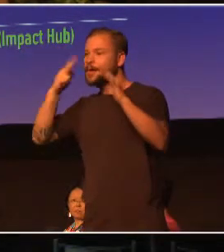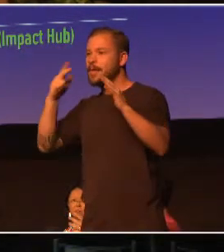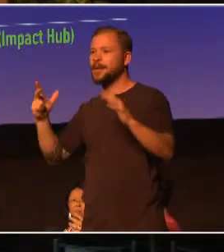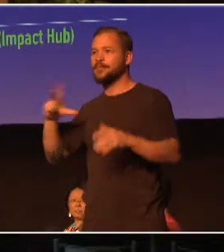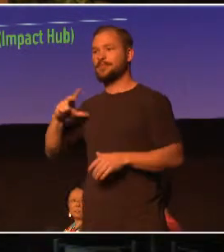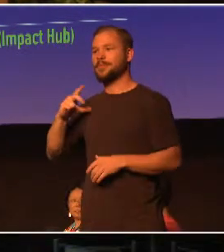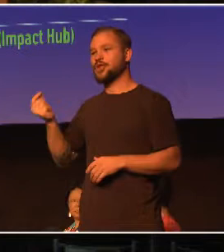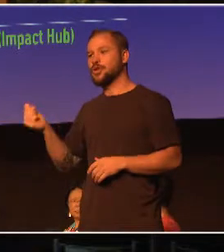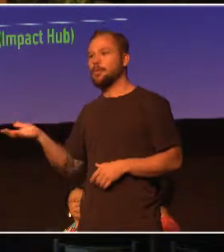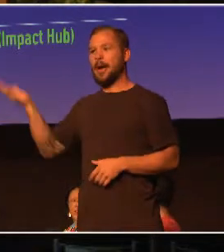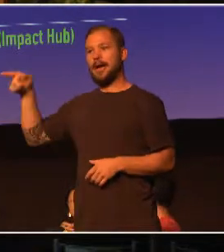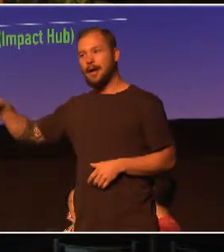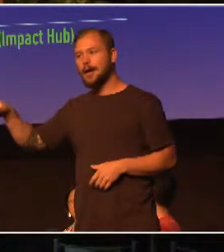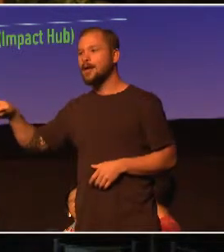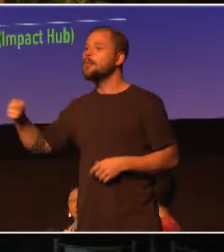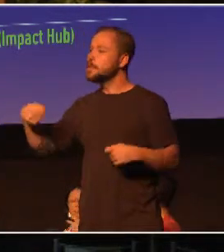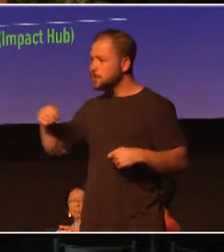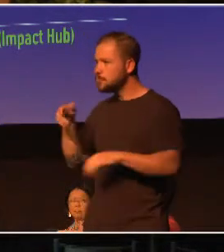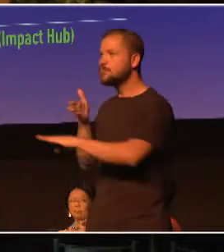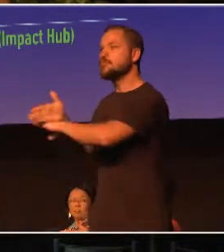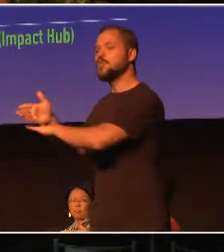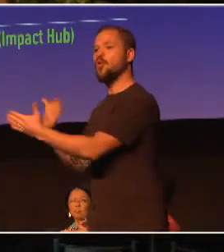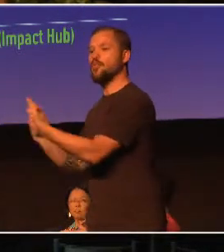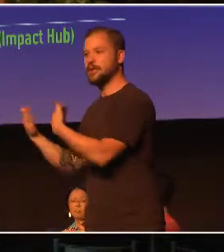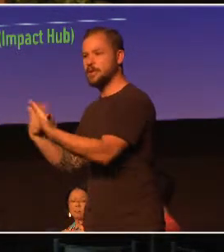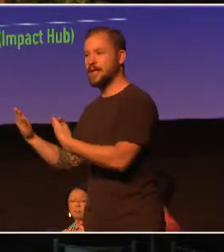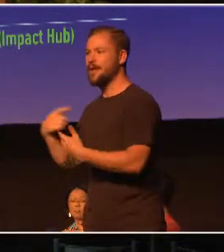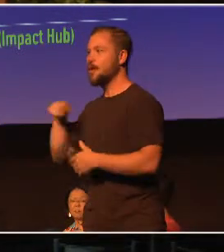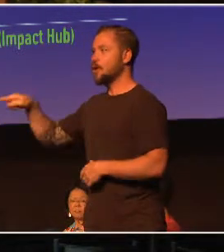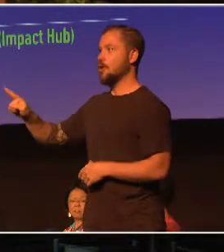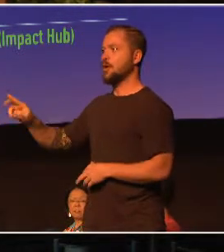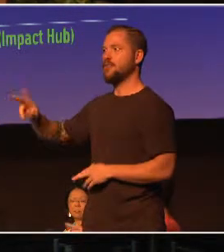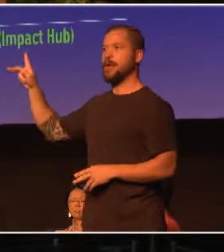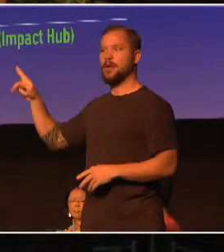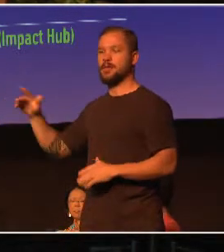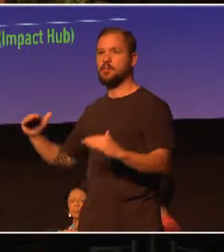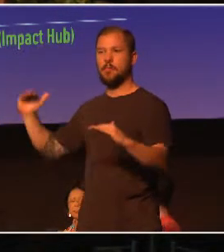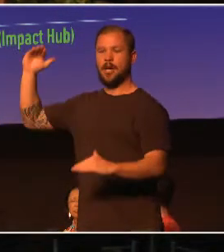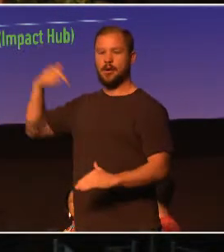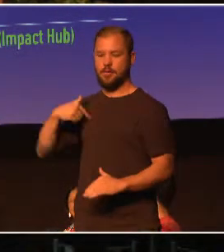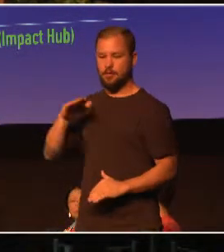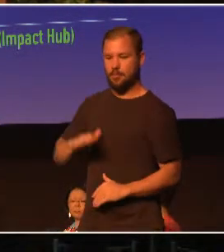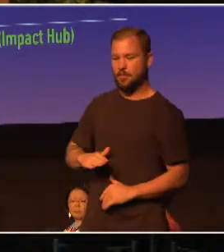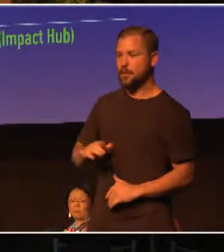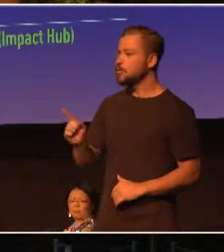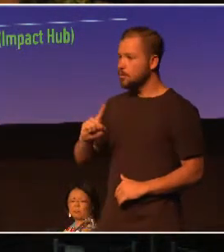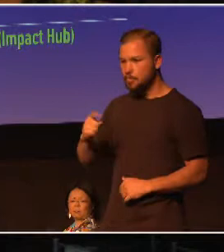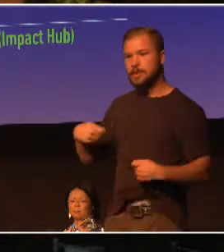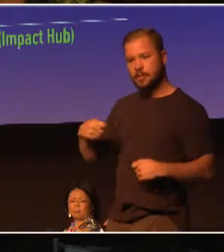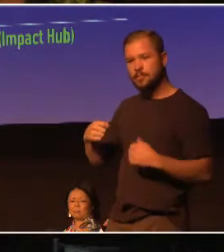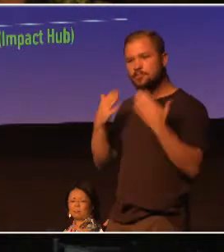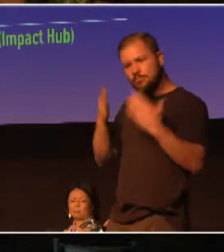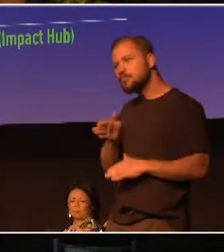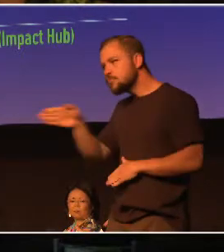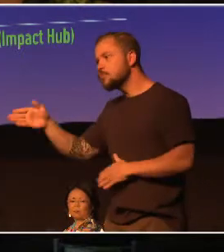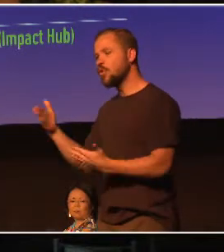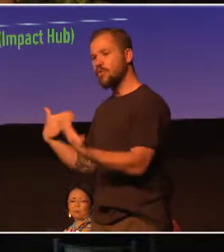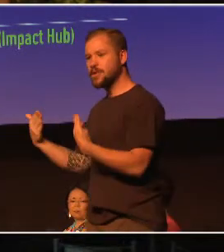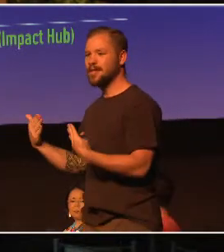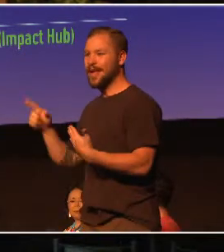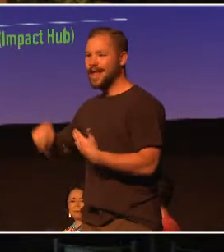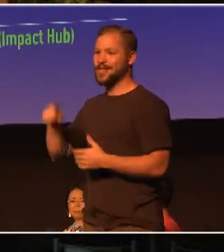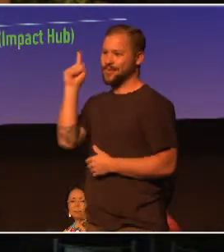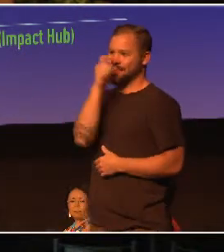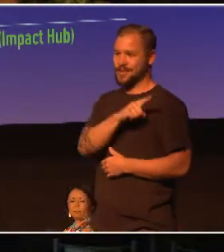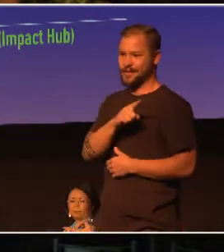ultradireita, que a gente pode se dar o privilégio de não falar com essa pessoa. Acho que a gente tem que dialogar. E eu acho que é difícil, né?